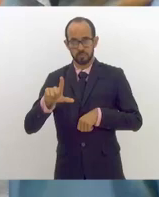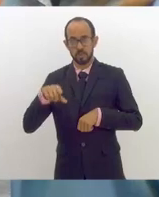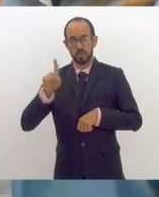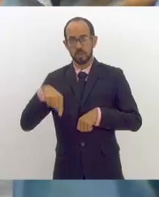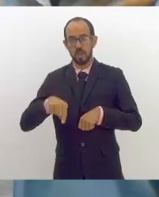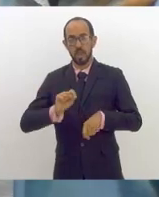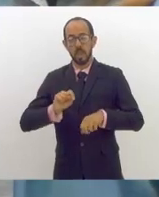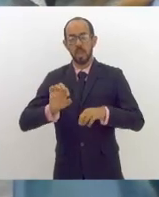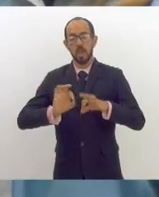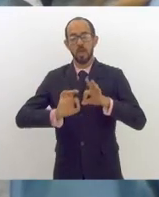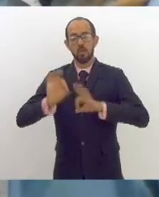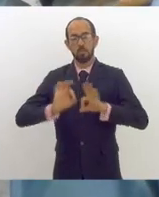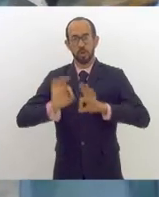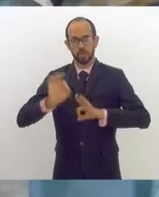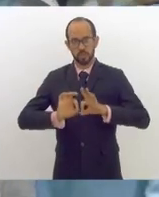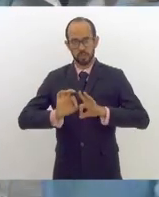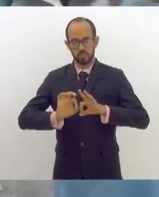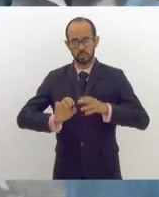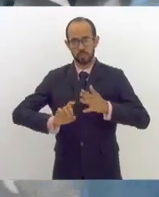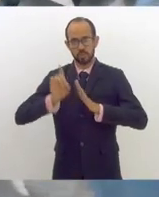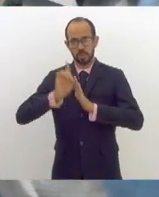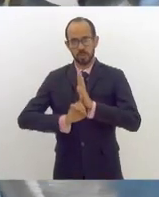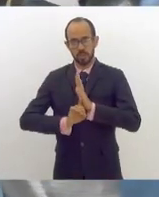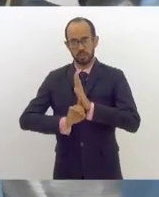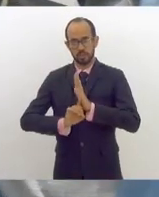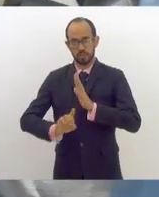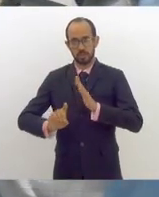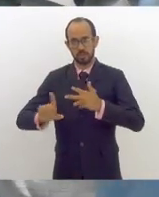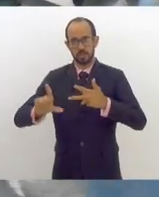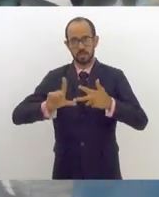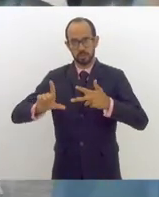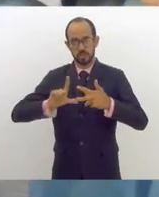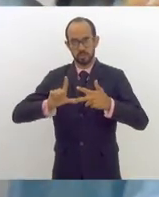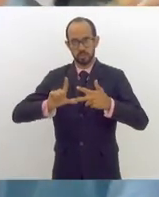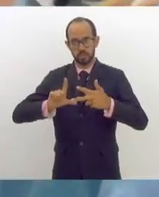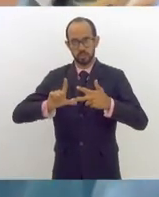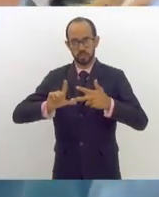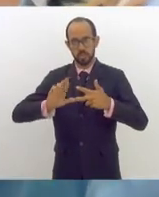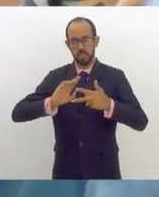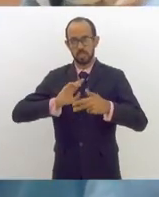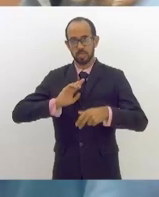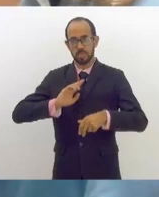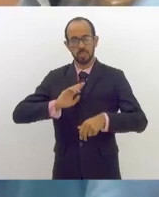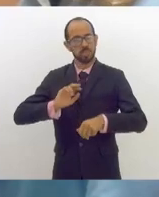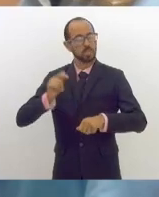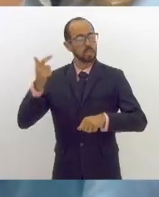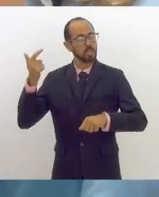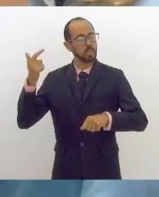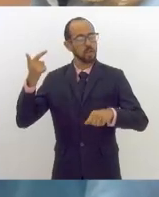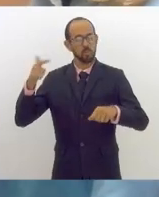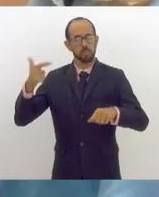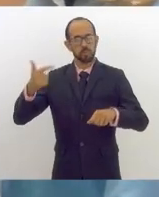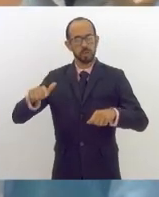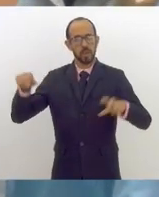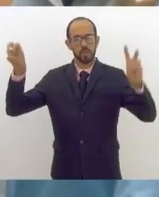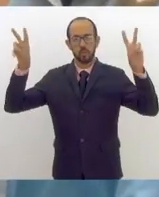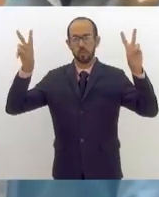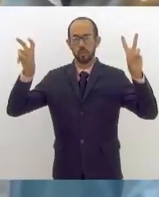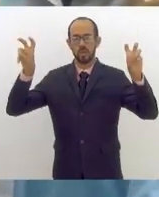de decreto legislativo projeto decreto legislativo não entra no mérito na